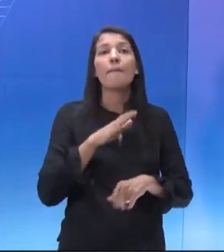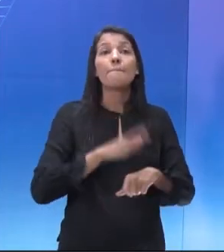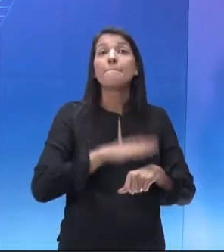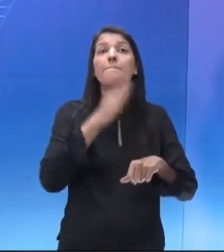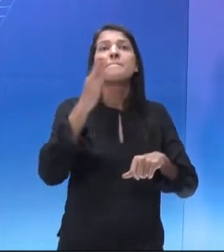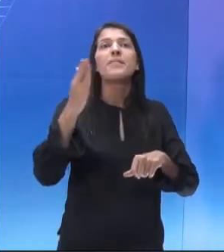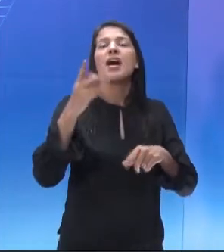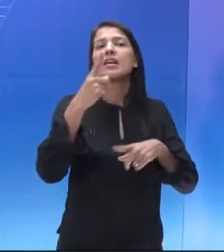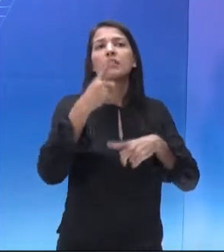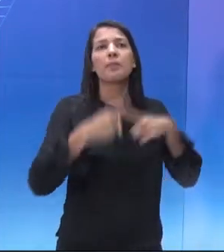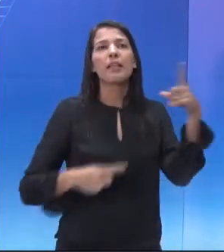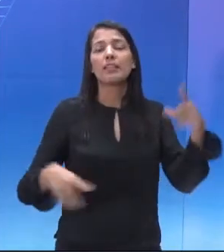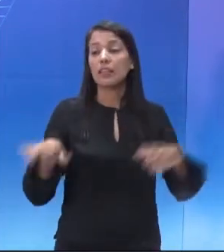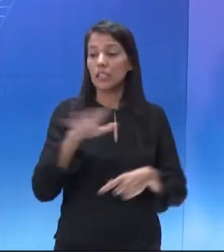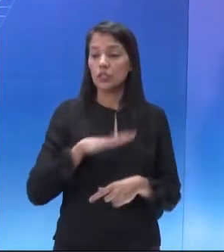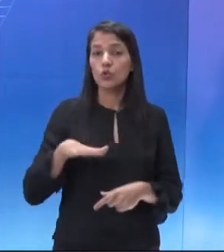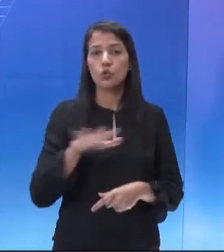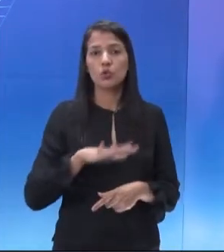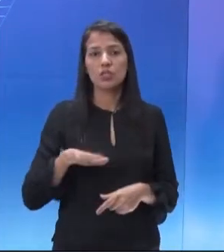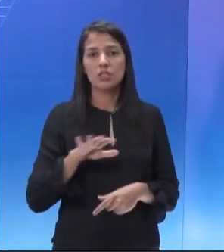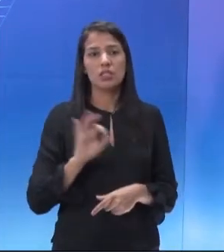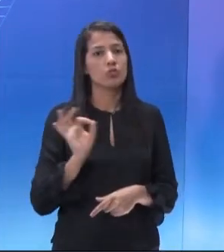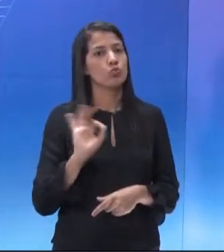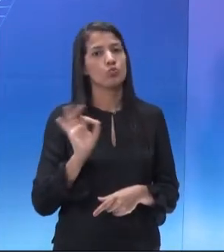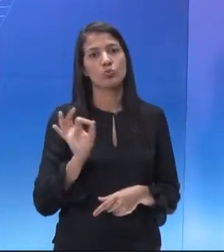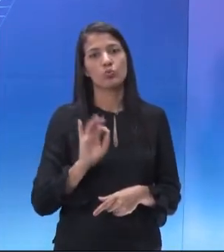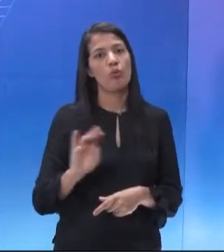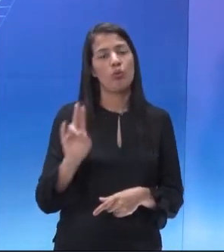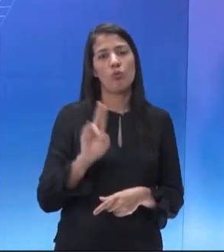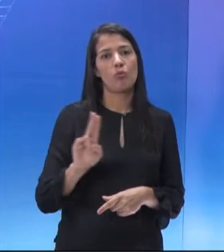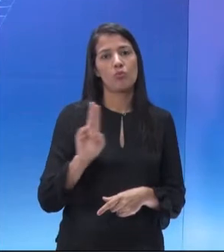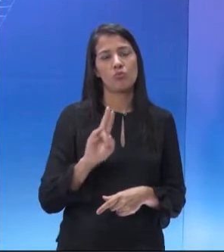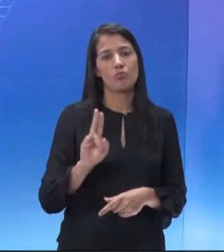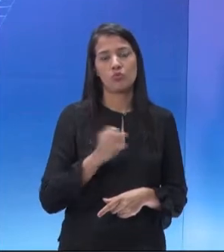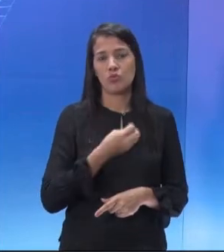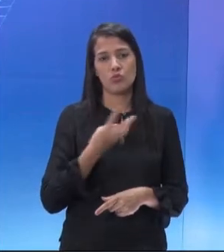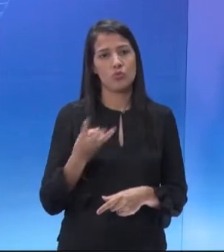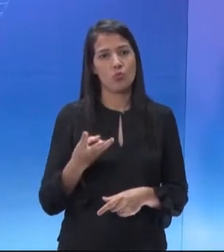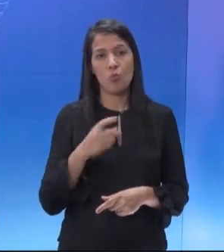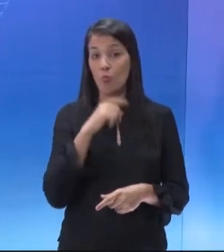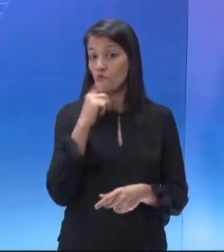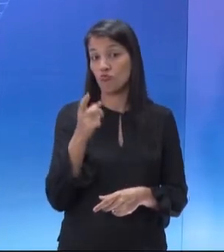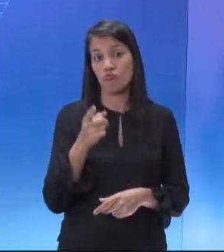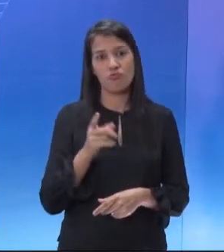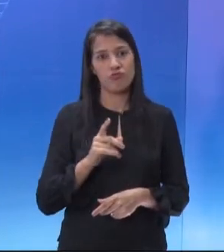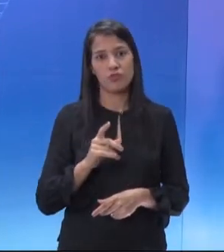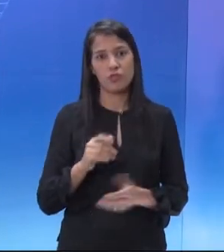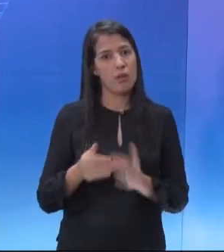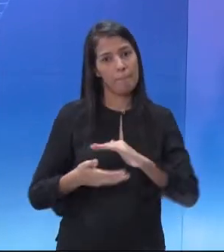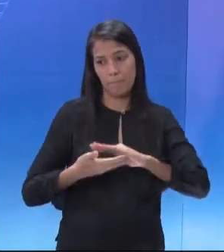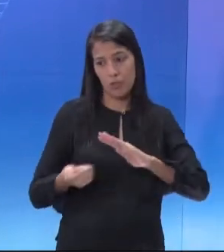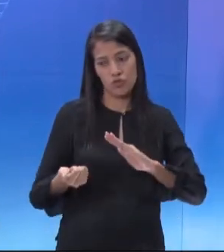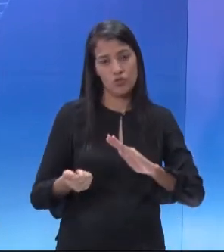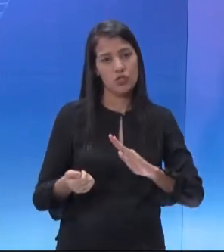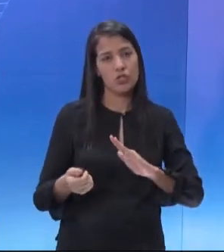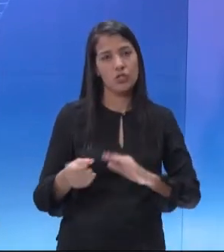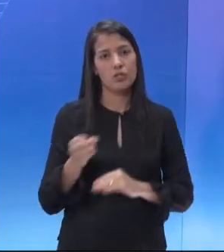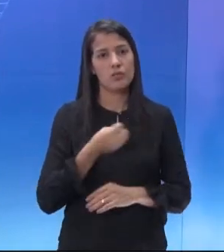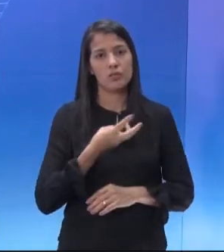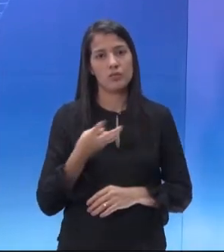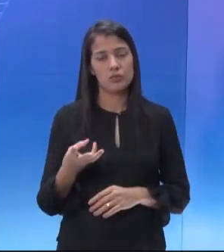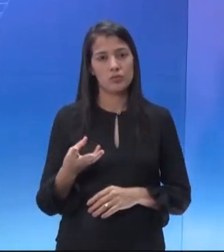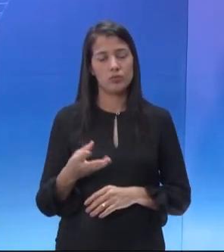de 50. Então isso pode ajudar você na hora que você está lá na aflição sem lembrar. Então esses dados